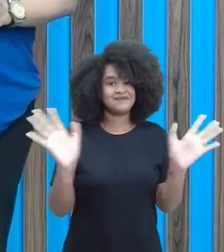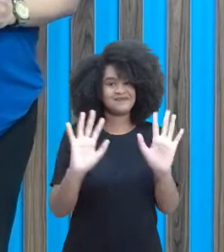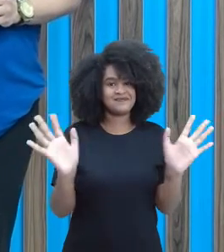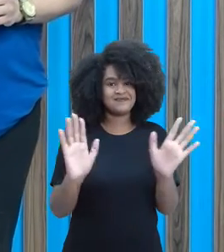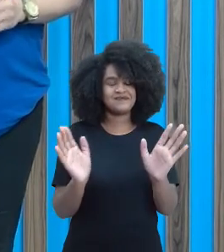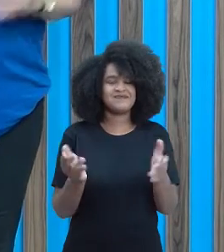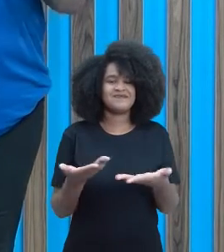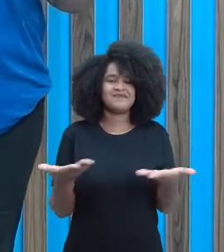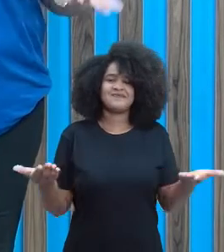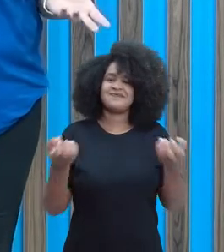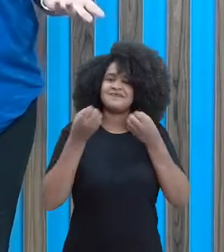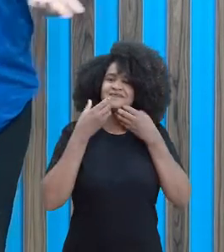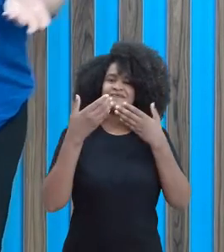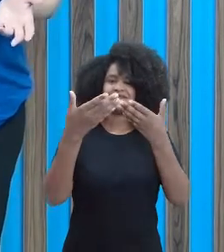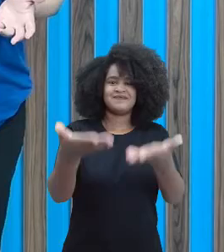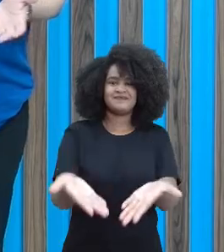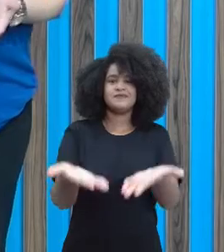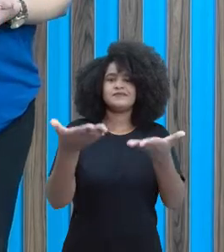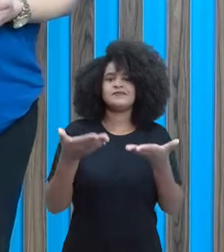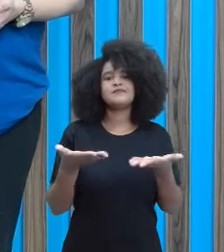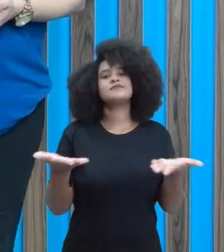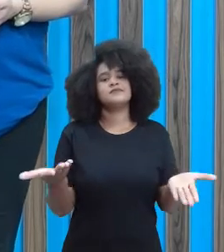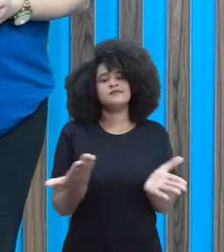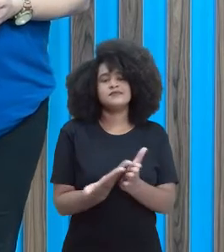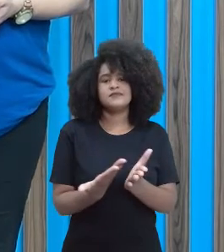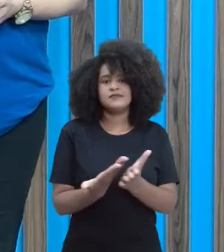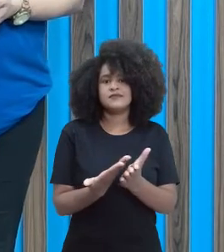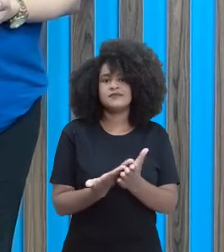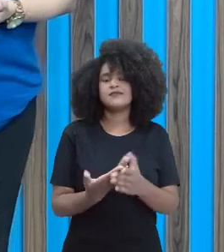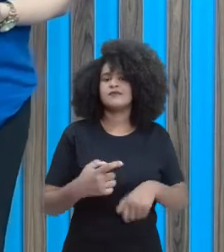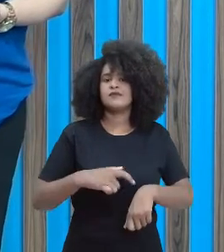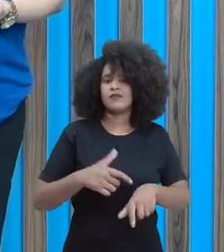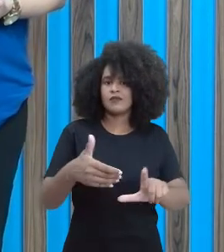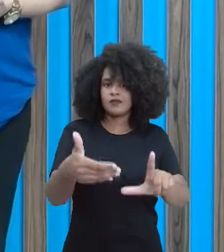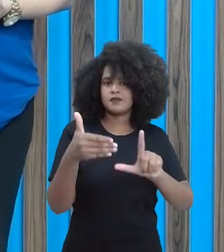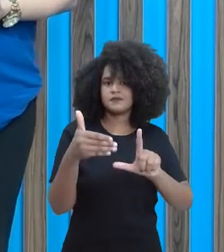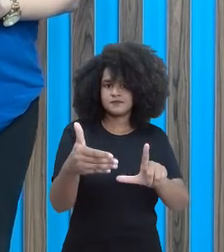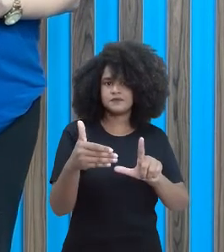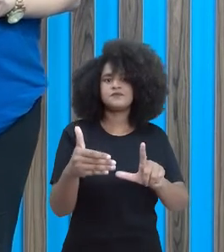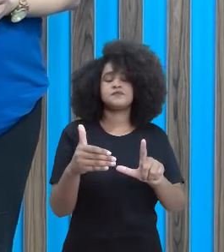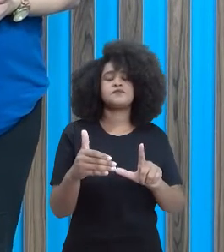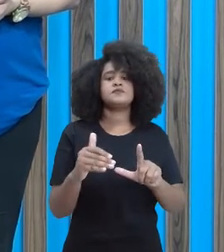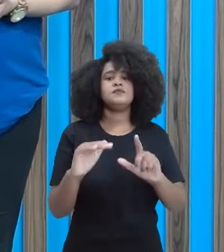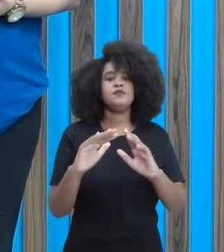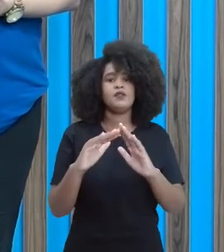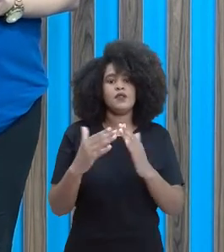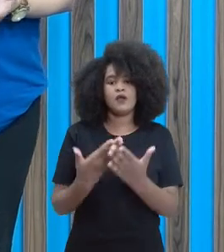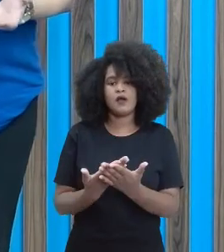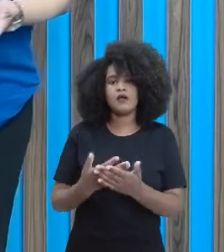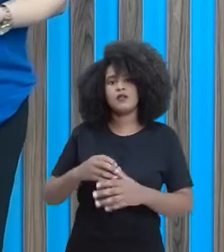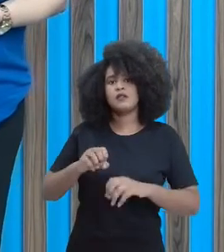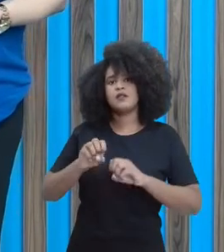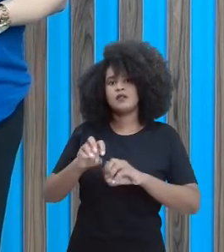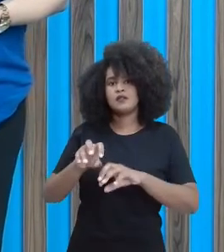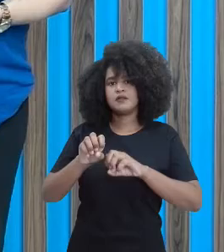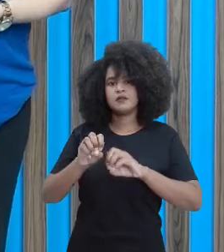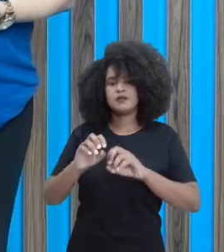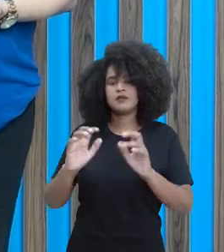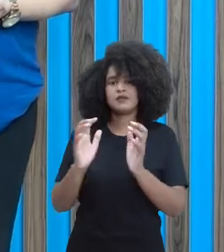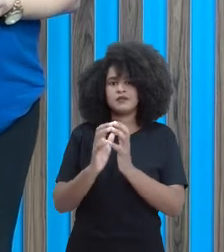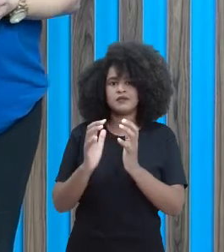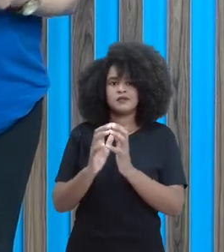todos e todas, sejam muito bem-vindos a mais essa aula ao vivo da Escola Municipal para Aulas Digitais. Eu sou a professora